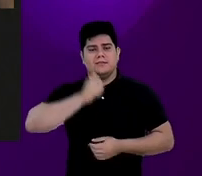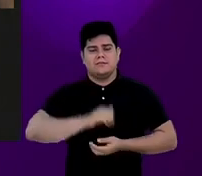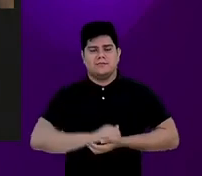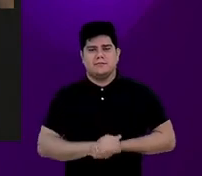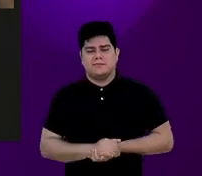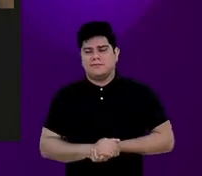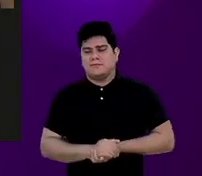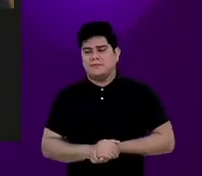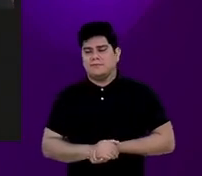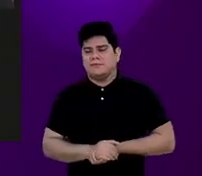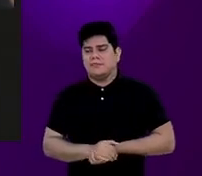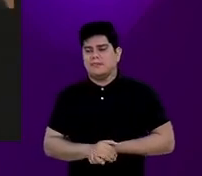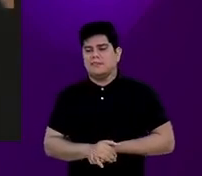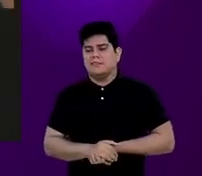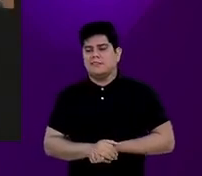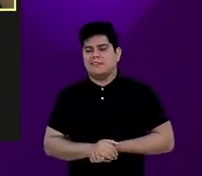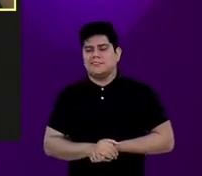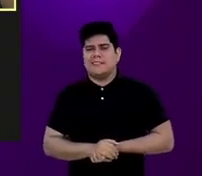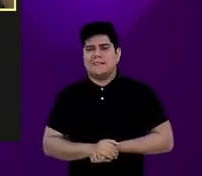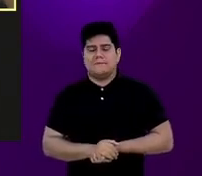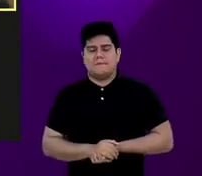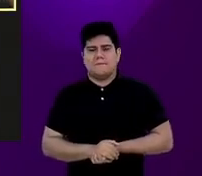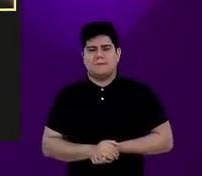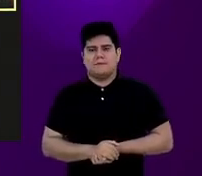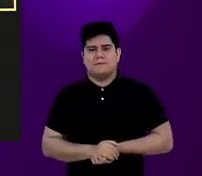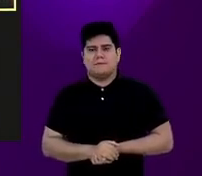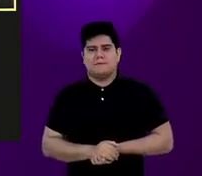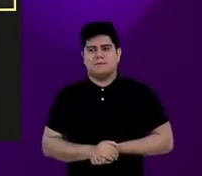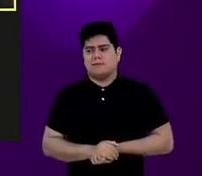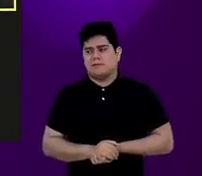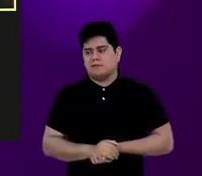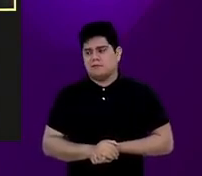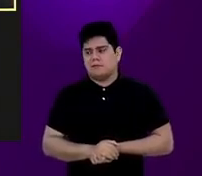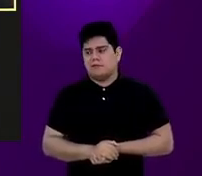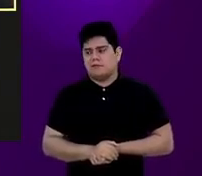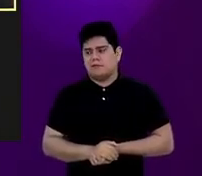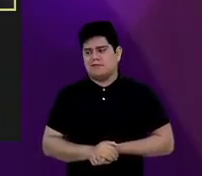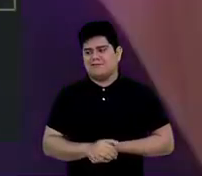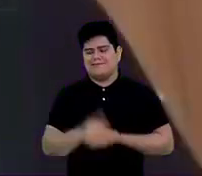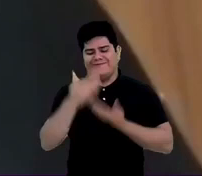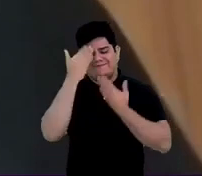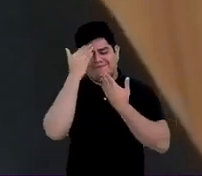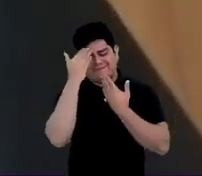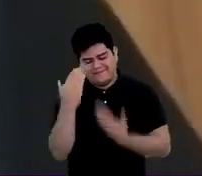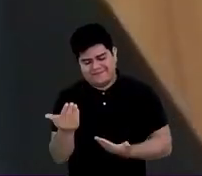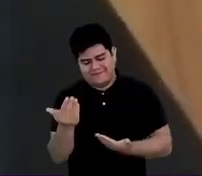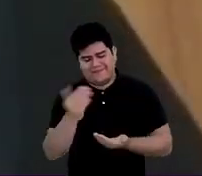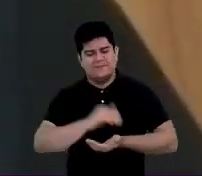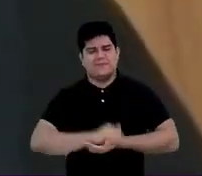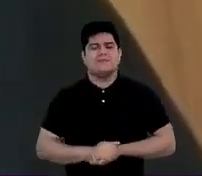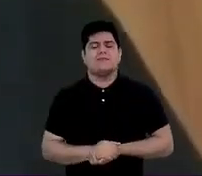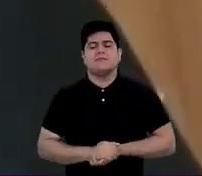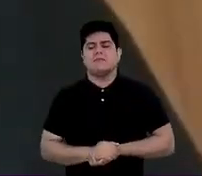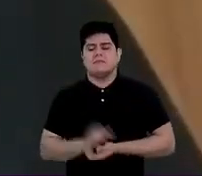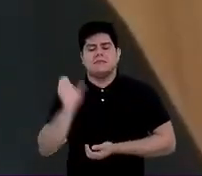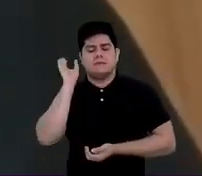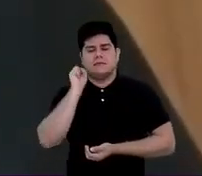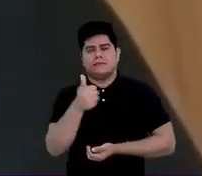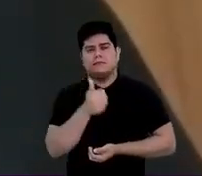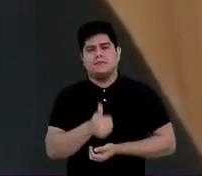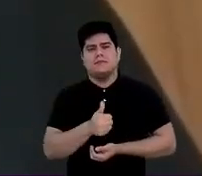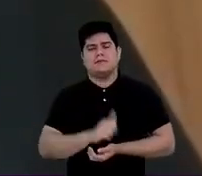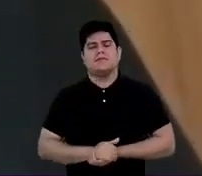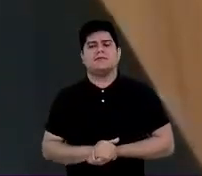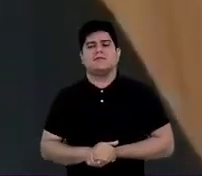vontade para começar a sua apresentação. Obrigado, Rodrigo. Estão me escutando bem? Sim, estamos. Ótimo. Então,